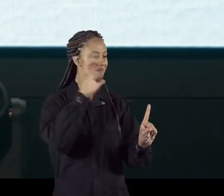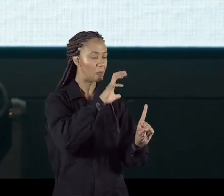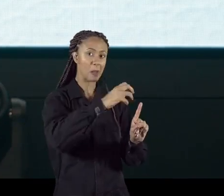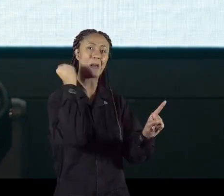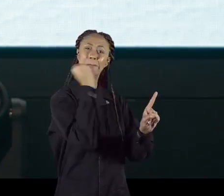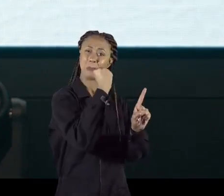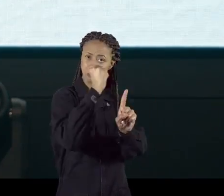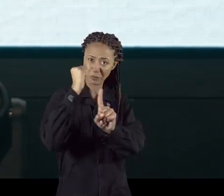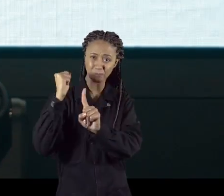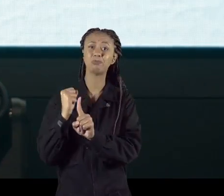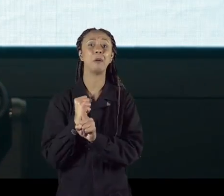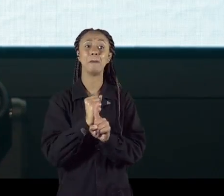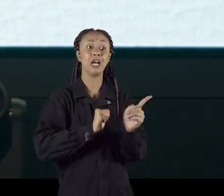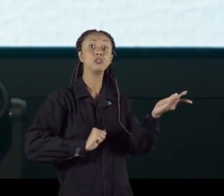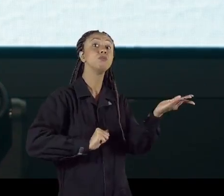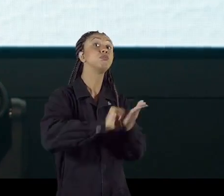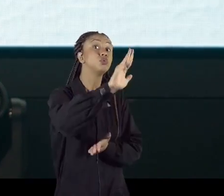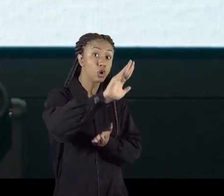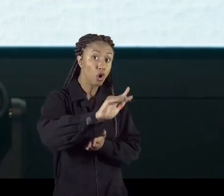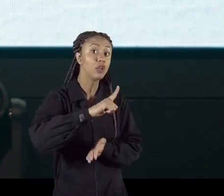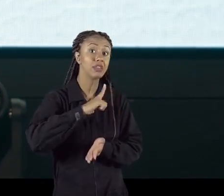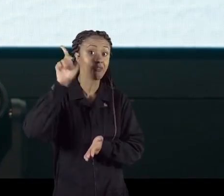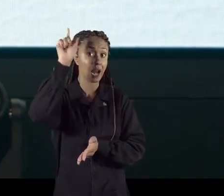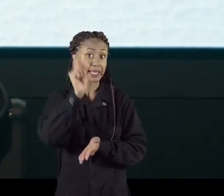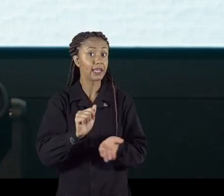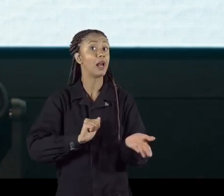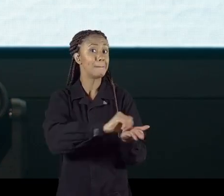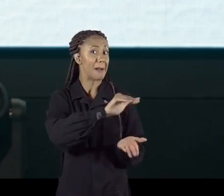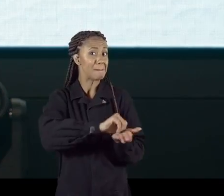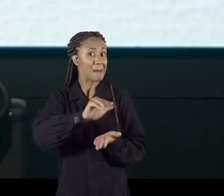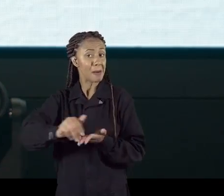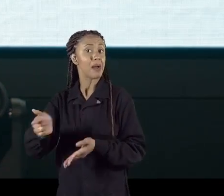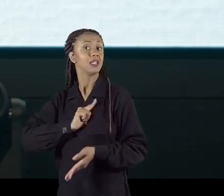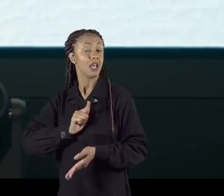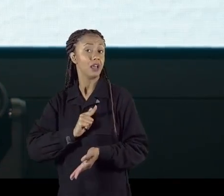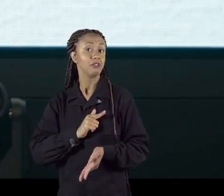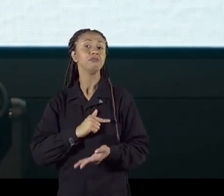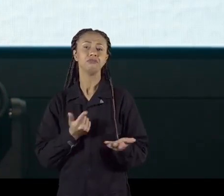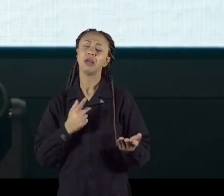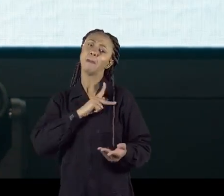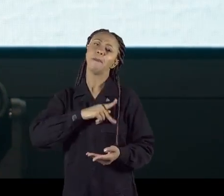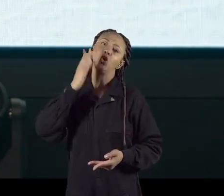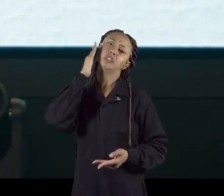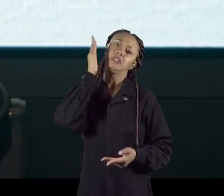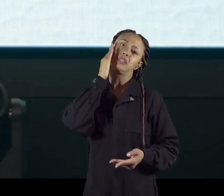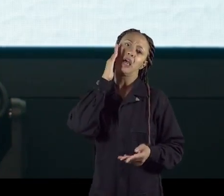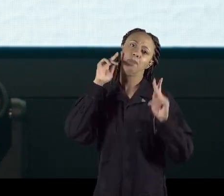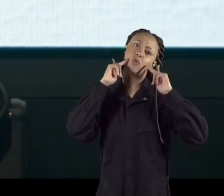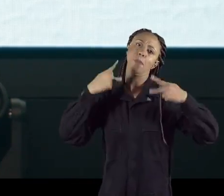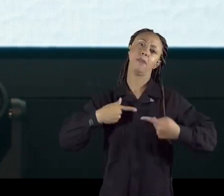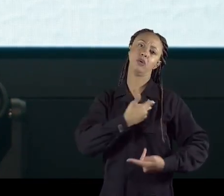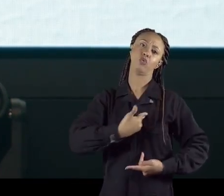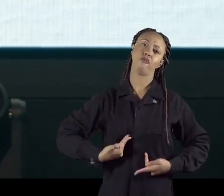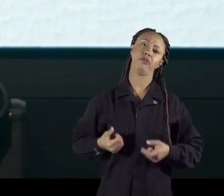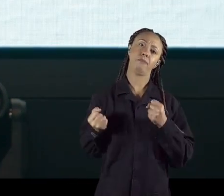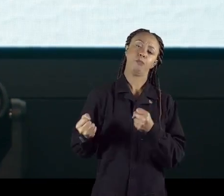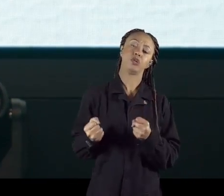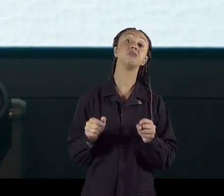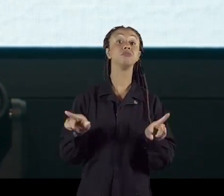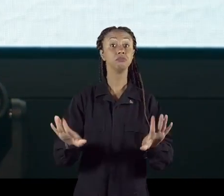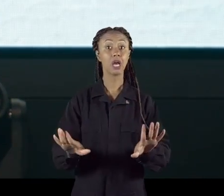só de Roma os cristãos Então é isso que certamente o Paulo entende o que era o poder humano e nós também Vivemos em